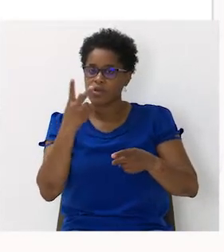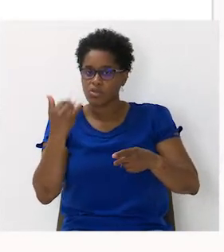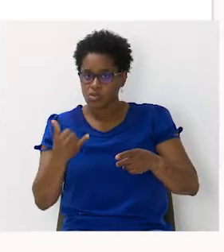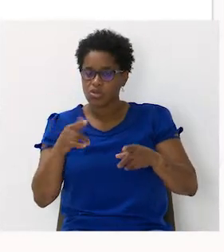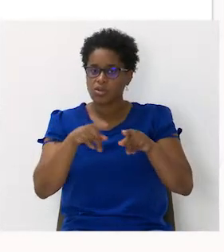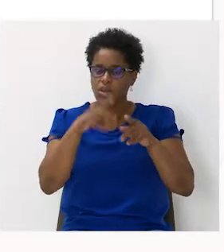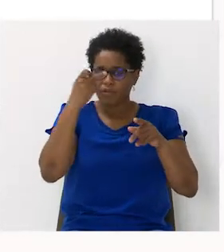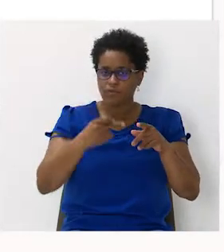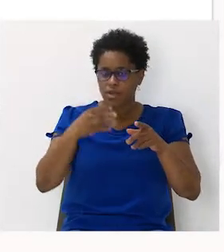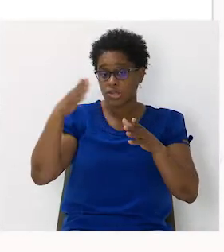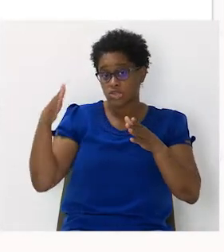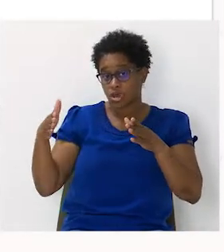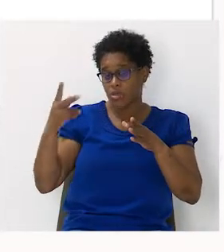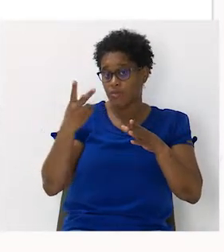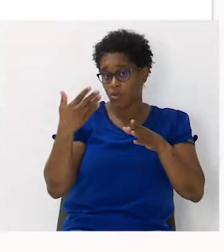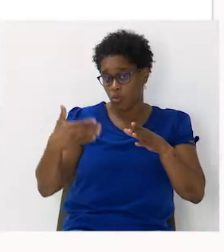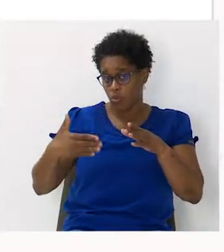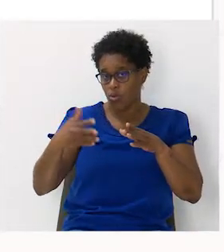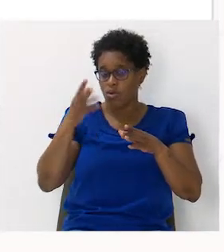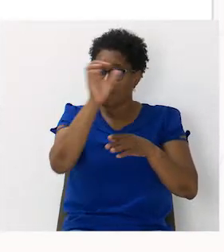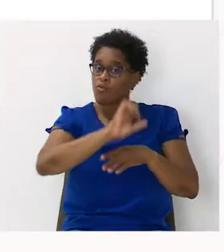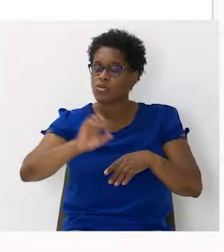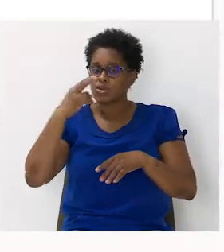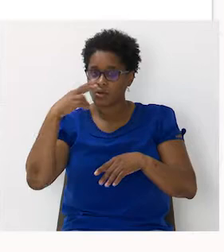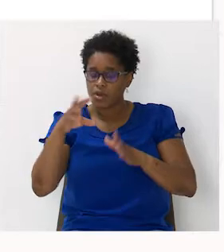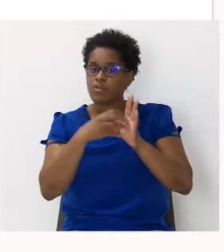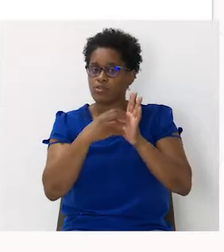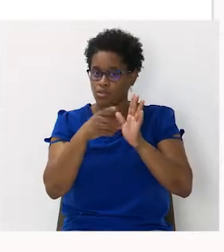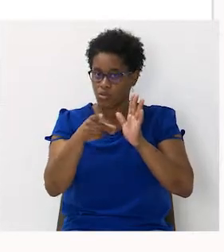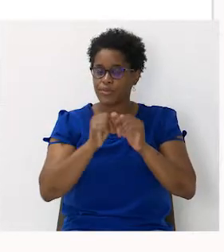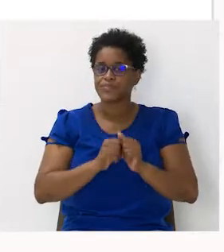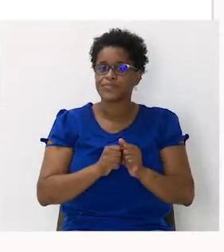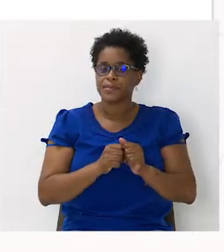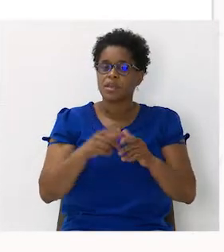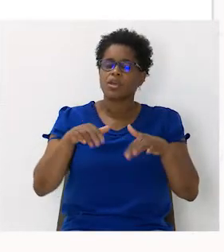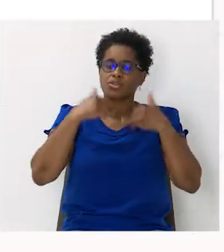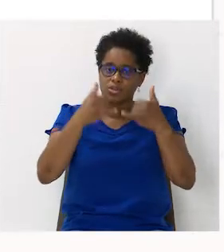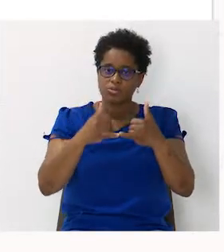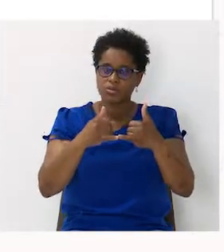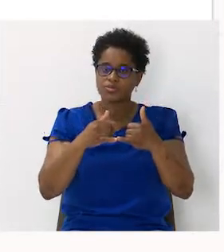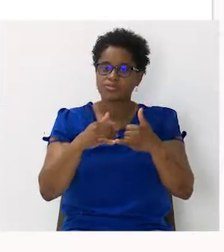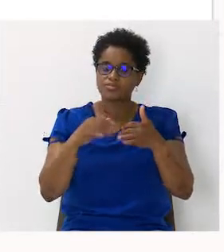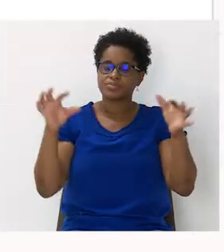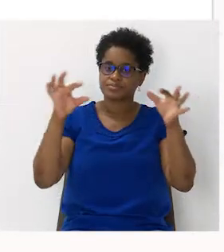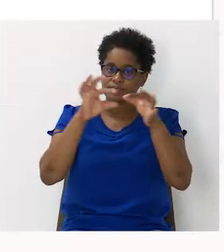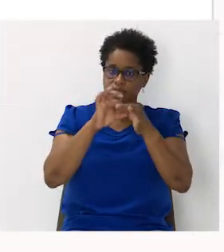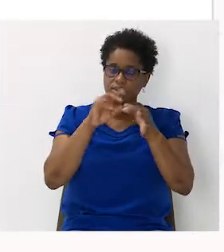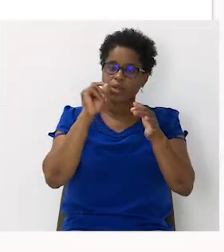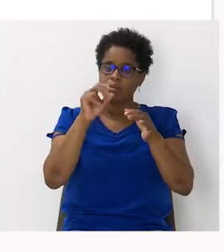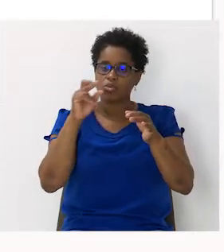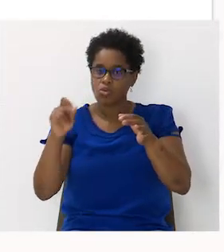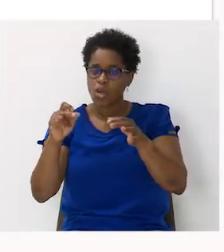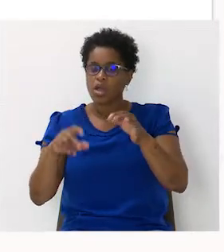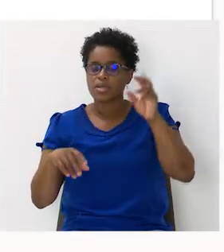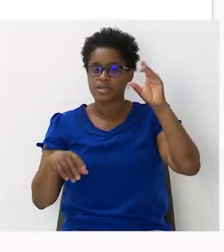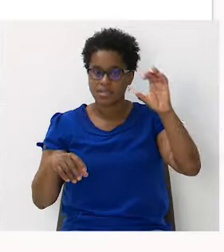de V1, como vocês estão a ver na figura. Depois, ligamos o ponto A com o ponto C, que